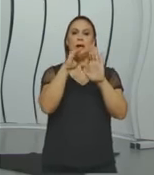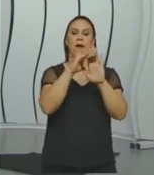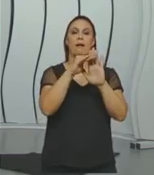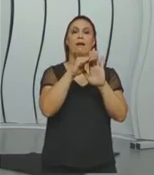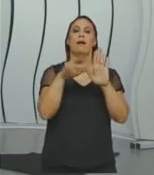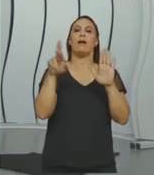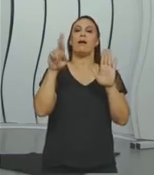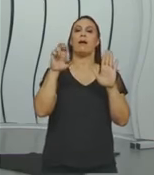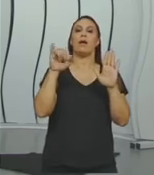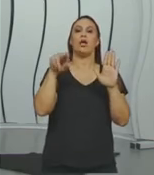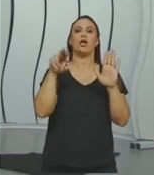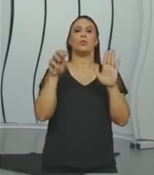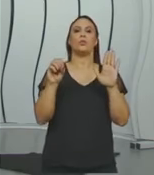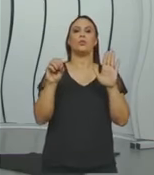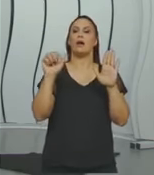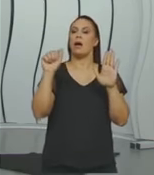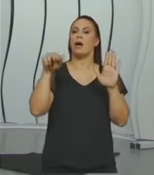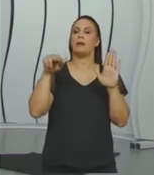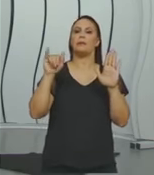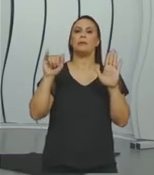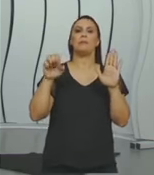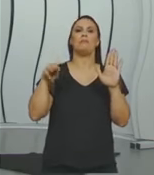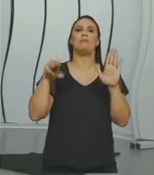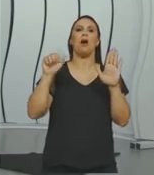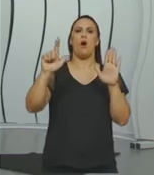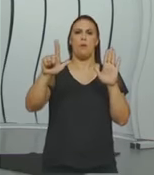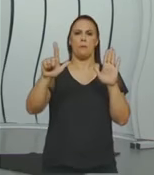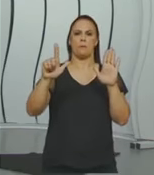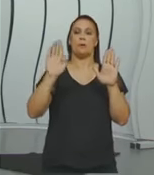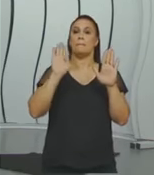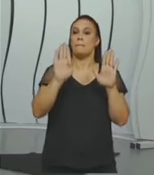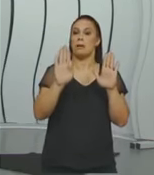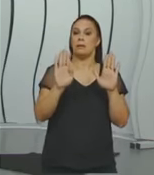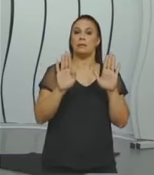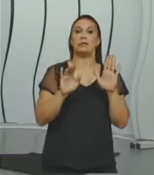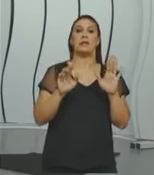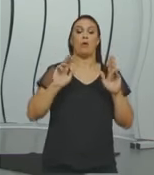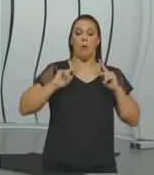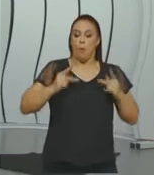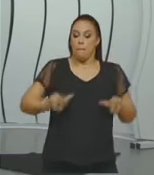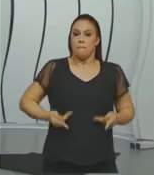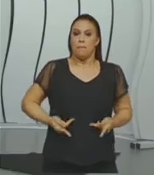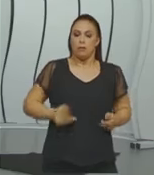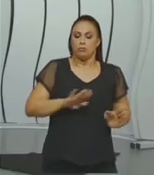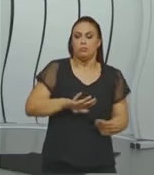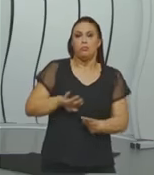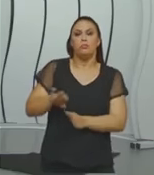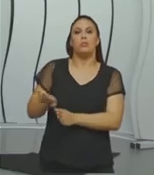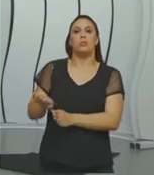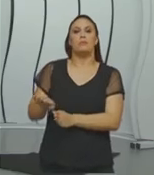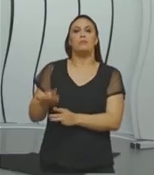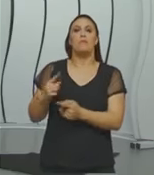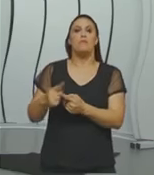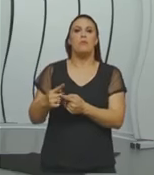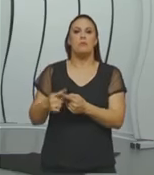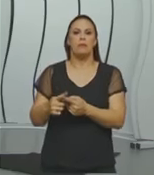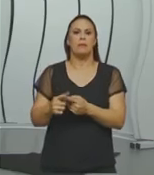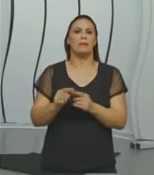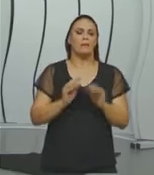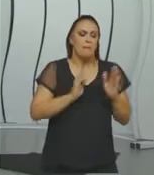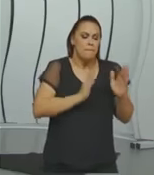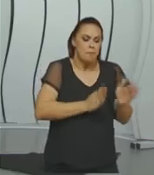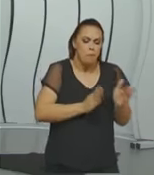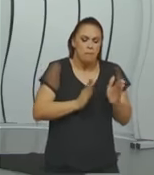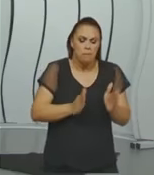humano, porque até uma certa parte vai ser igual, mas existem algumas particularidades que em